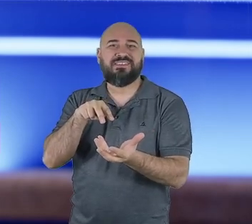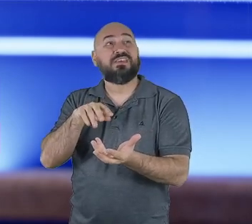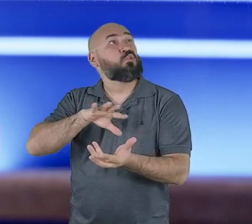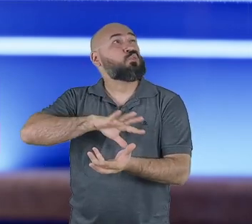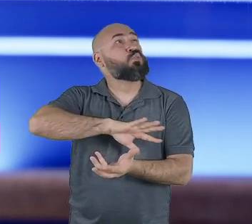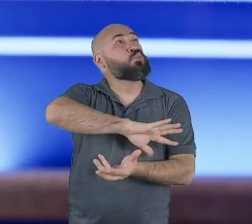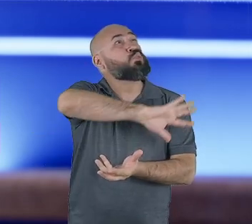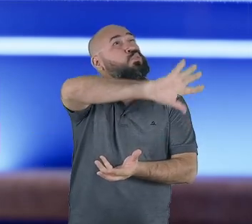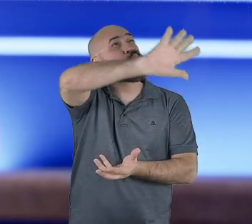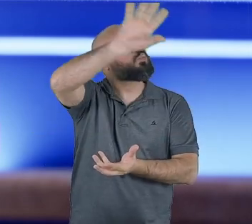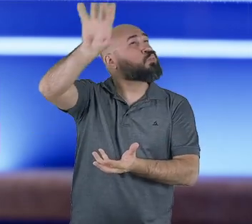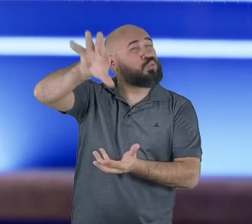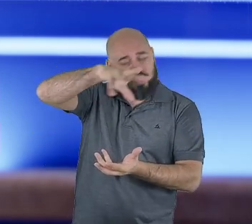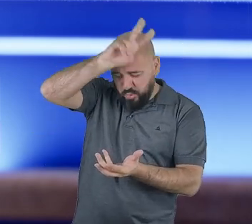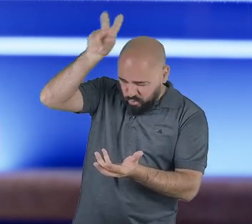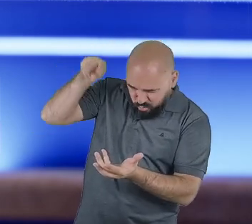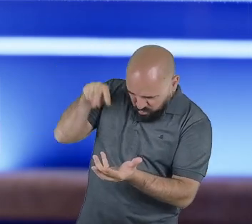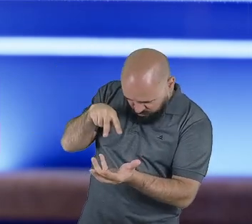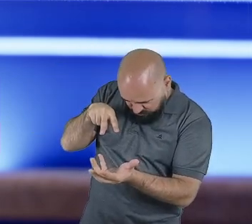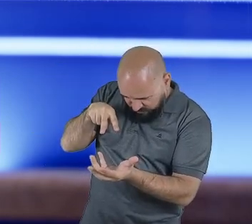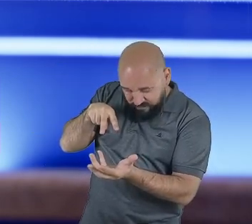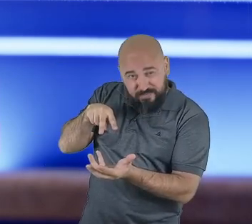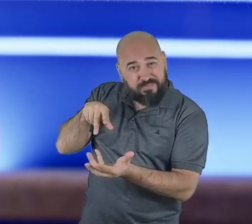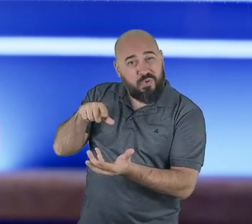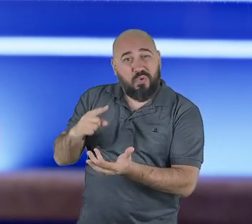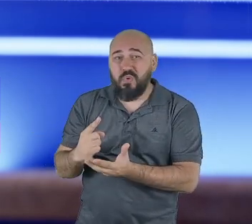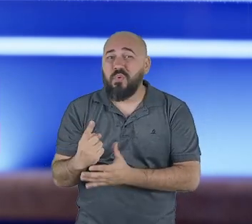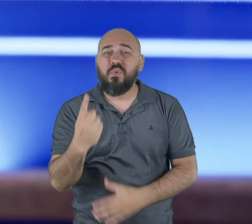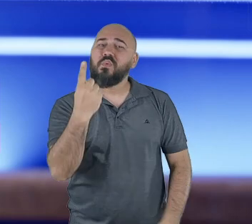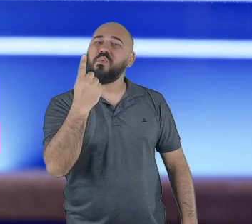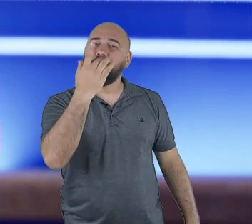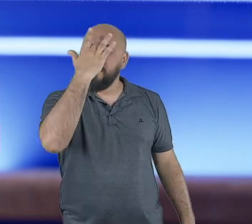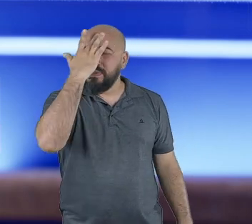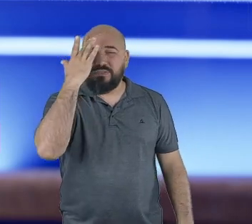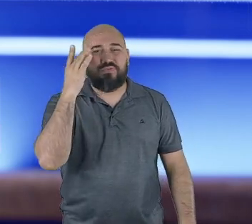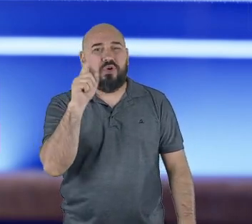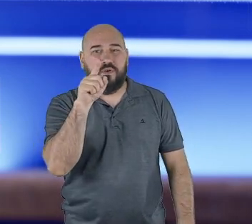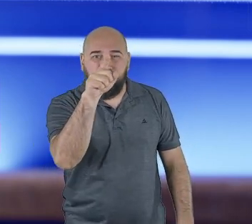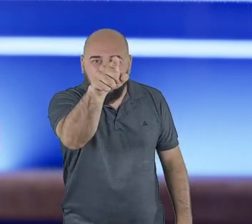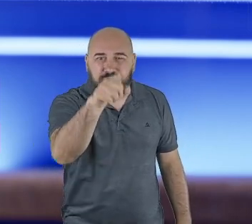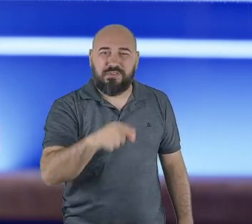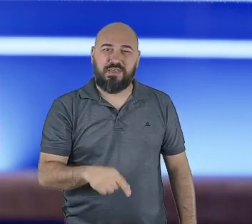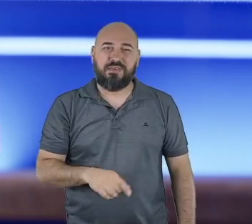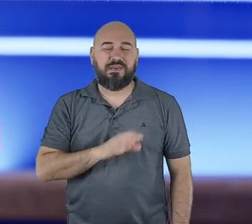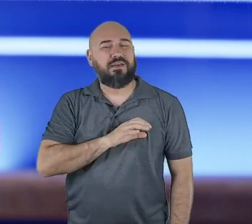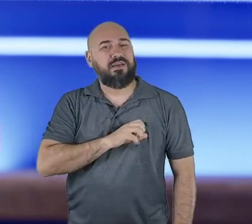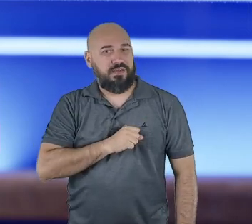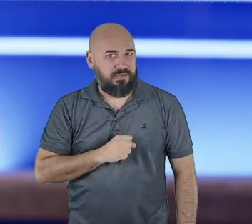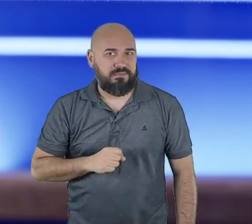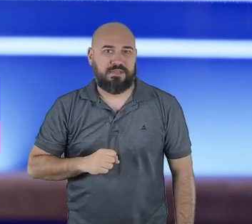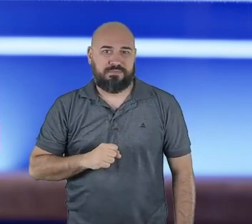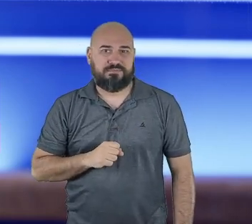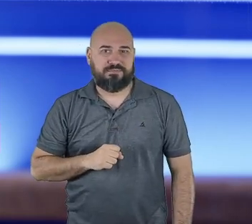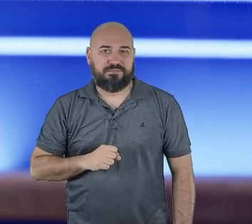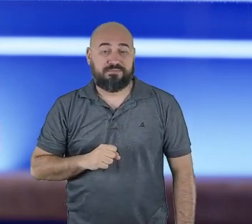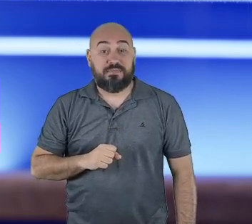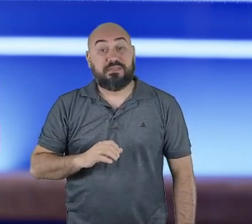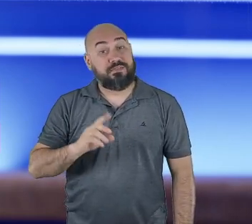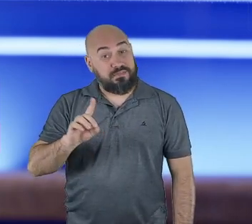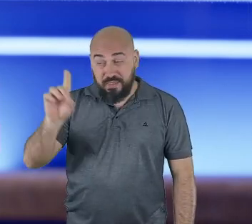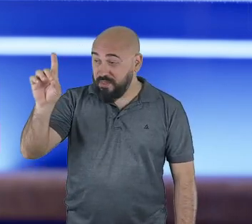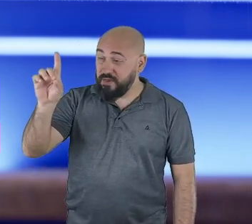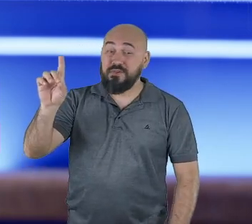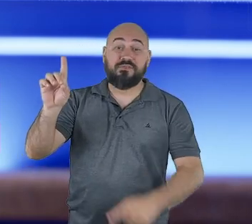uma pecadora ou um pecador entre todos os mundos, entre todos os bilhões de pessoas neste mundo,